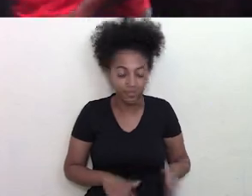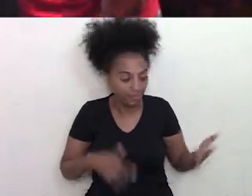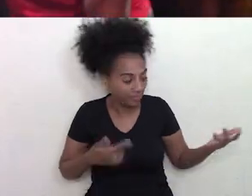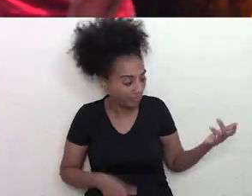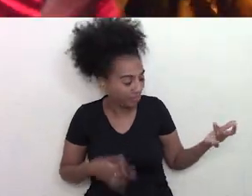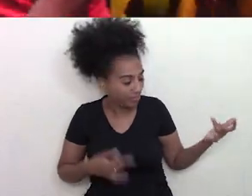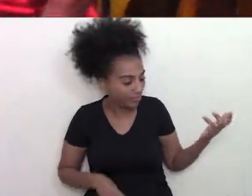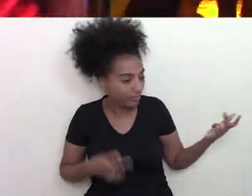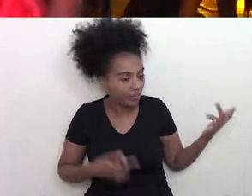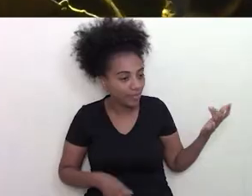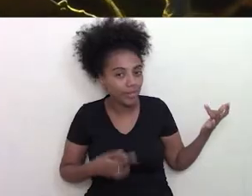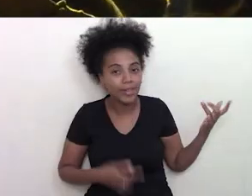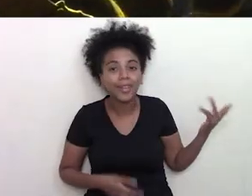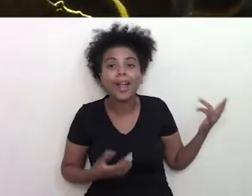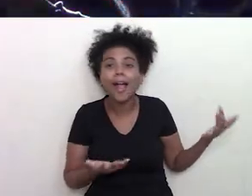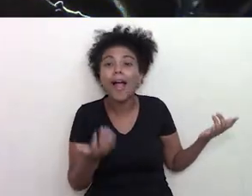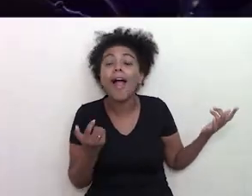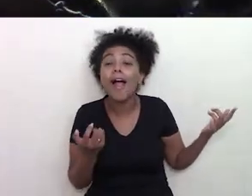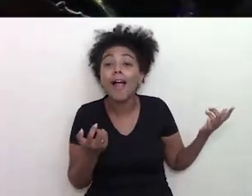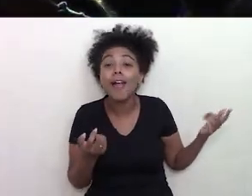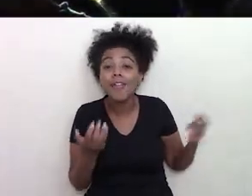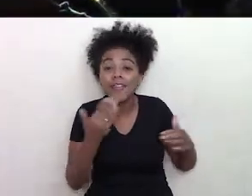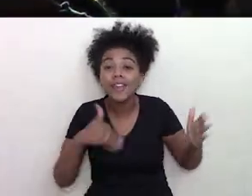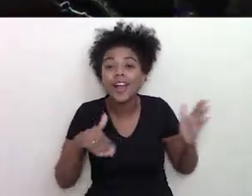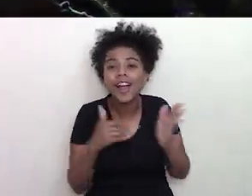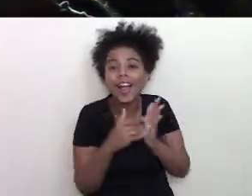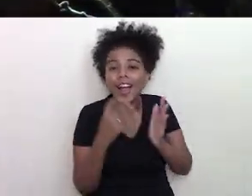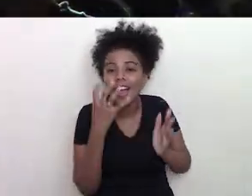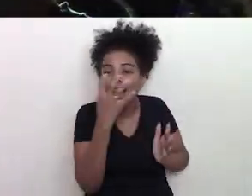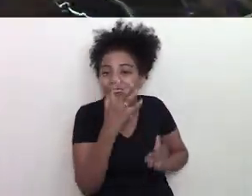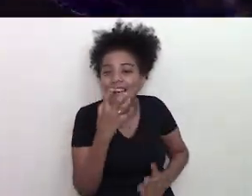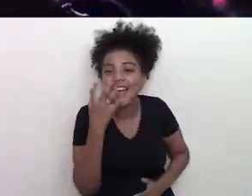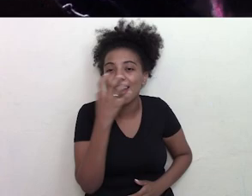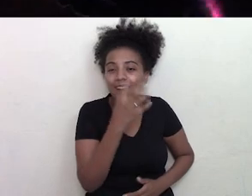Quero ver a galera cantar com a gente agora. Para de Dilcinho.